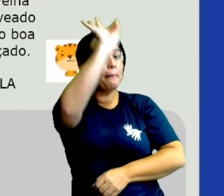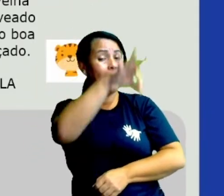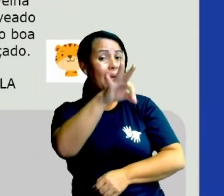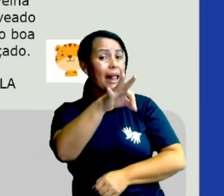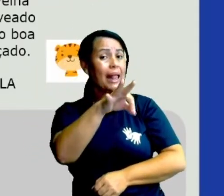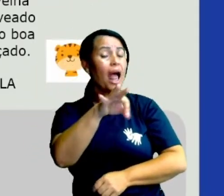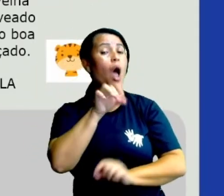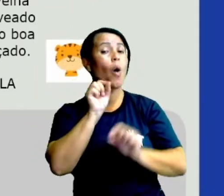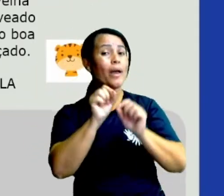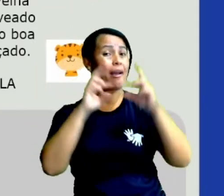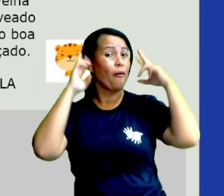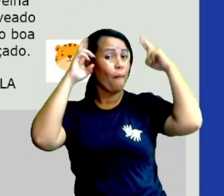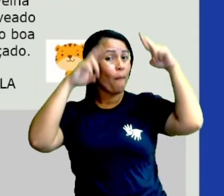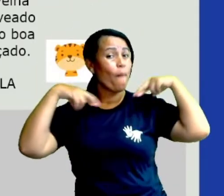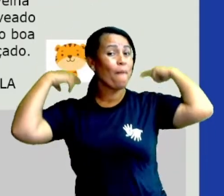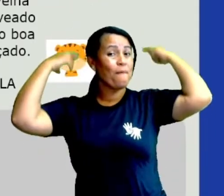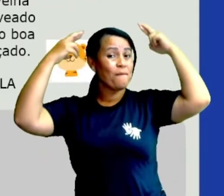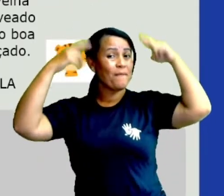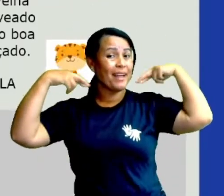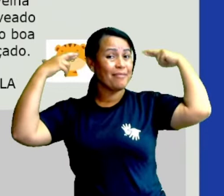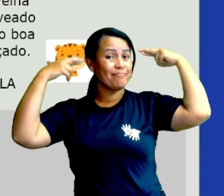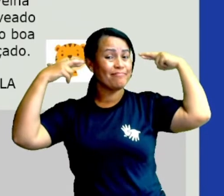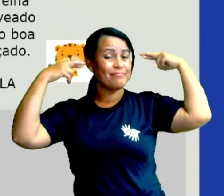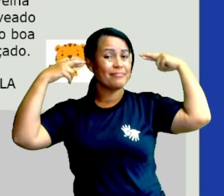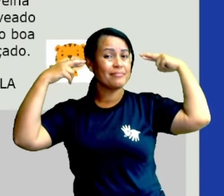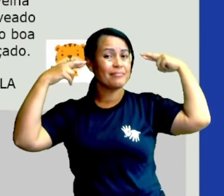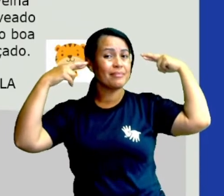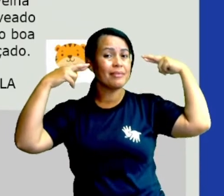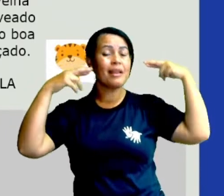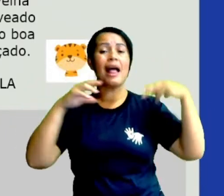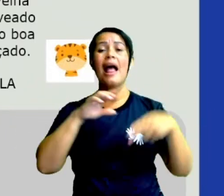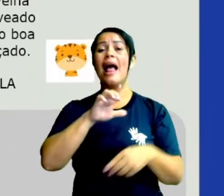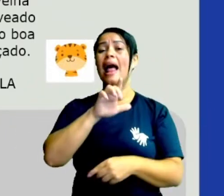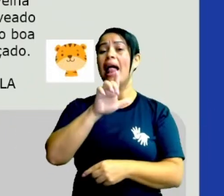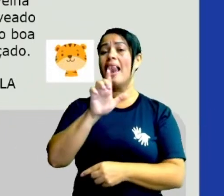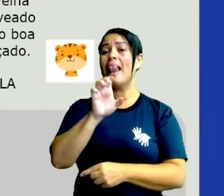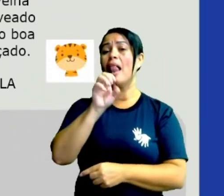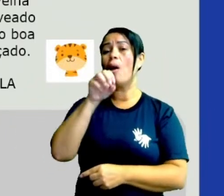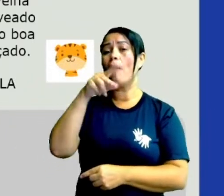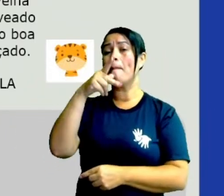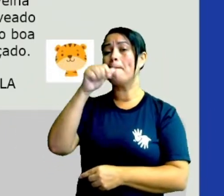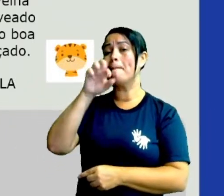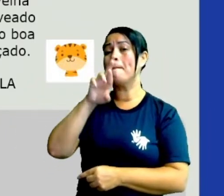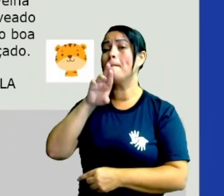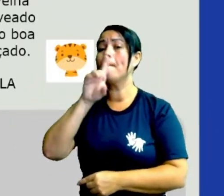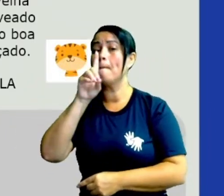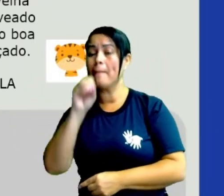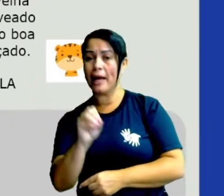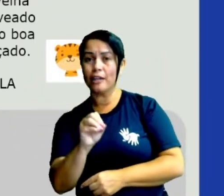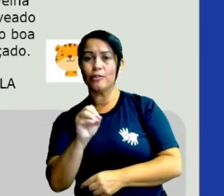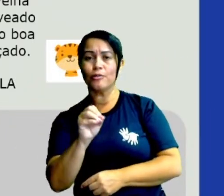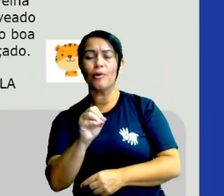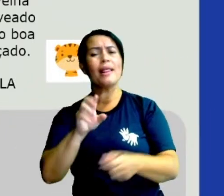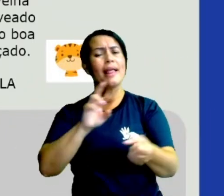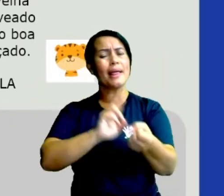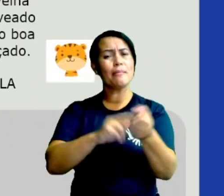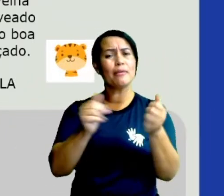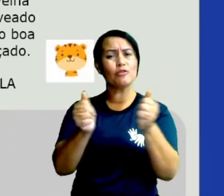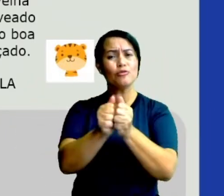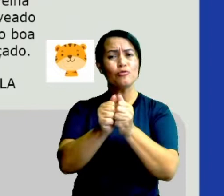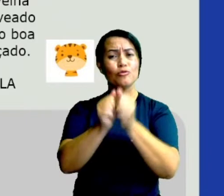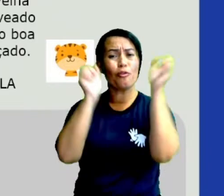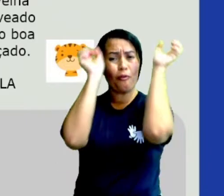rimou com ovelha leopardo rimou com veado